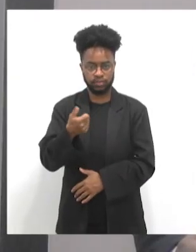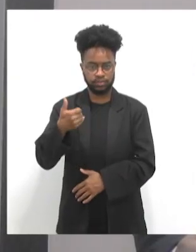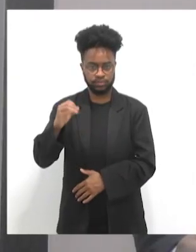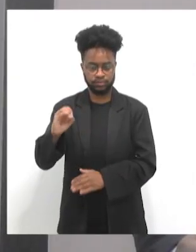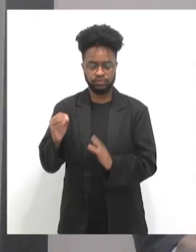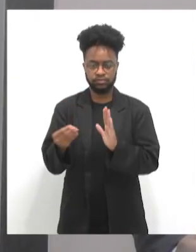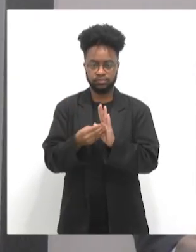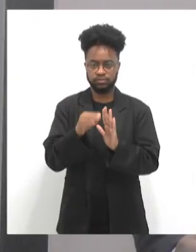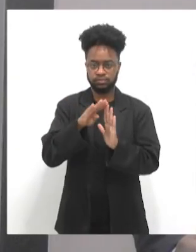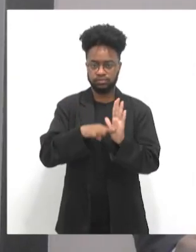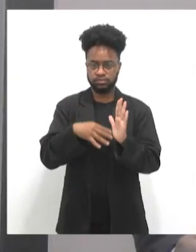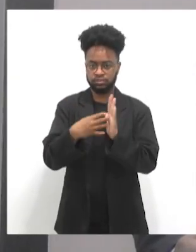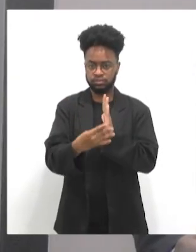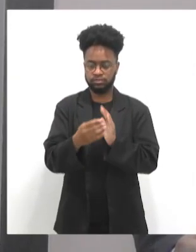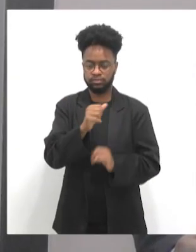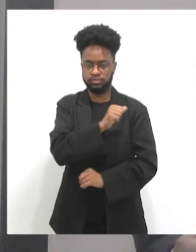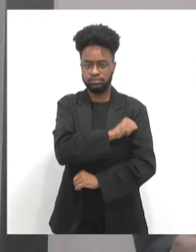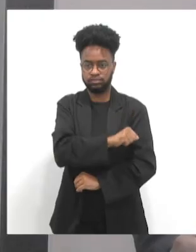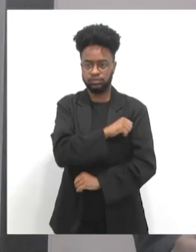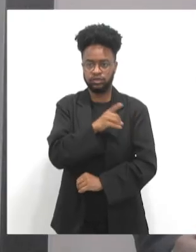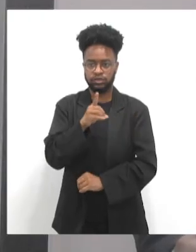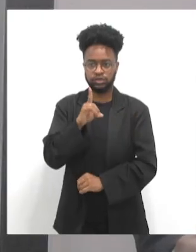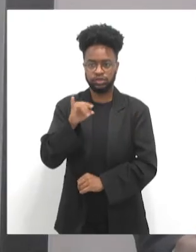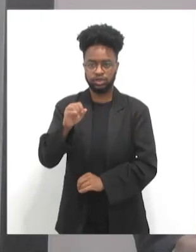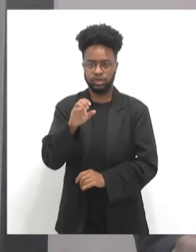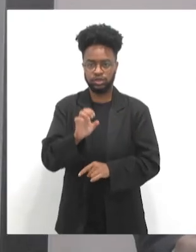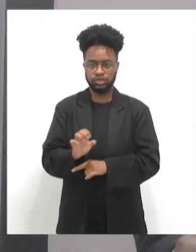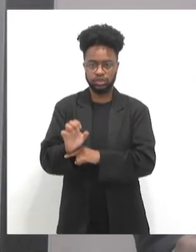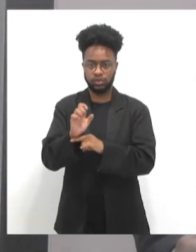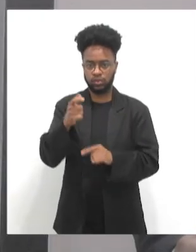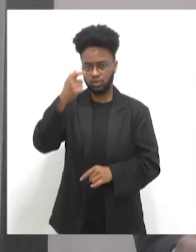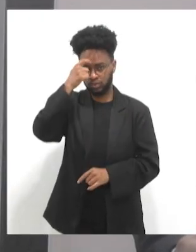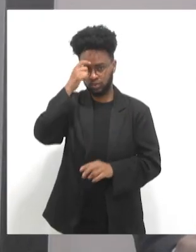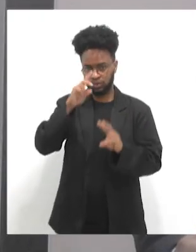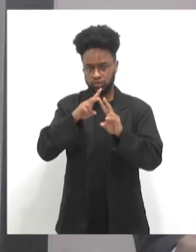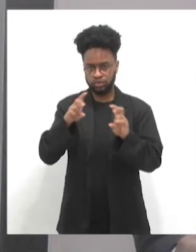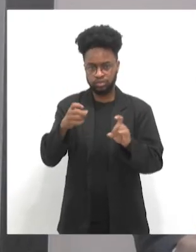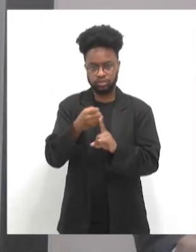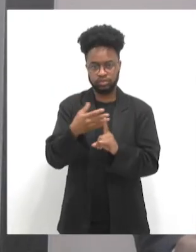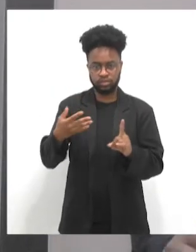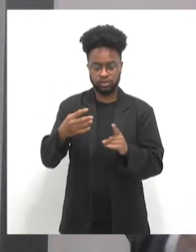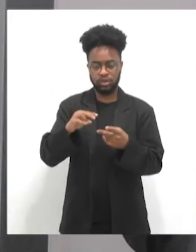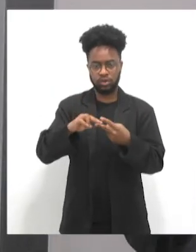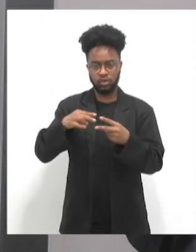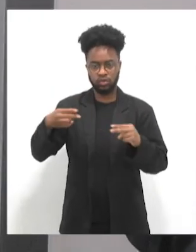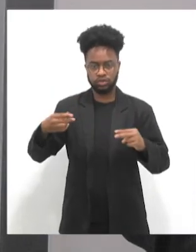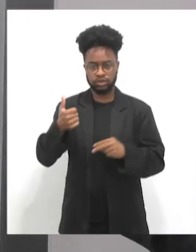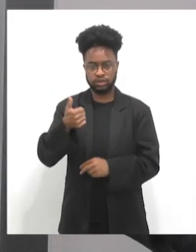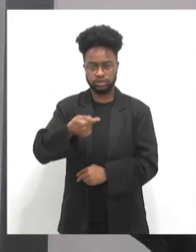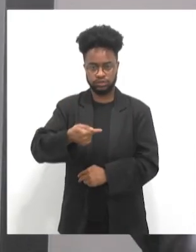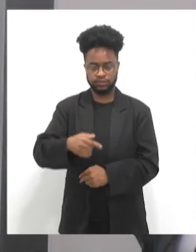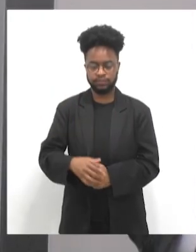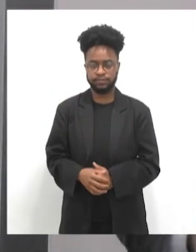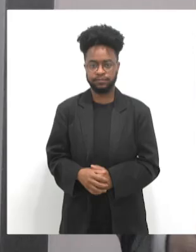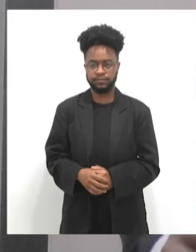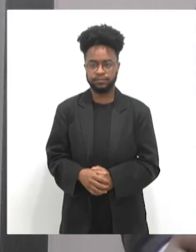no calendário do Estado do Rio de Janeiro o Dia Estadual da Conscientização da Síndrome da Duplicação do Cromossomo 17,